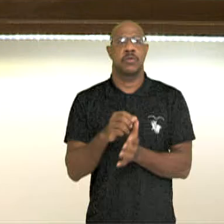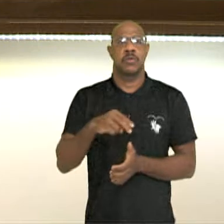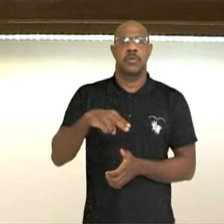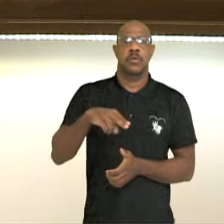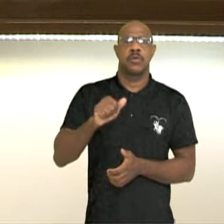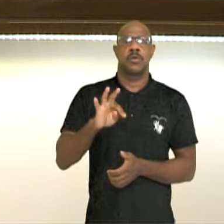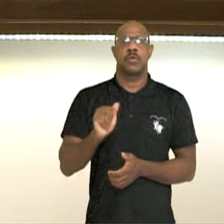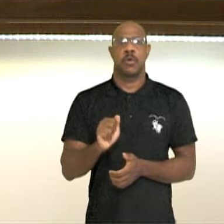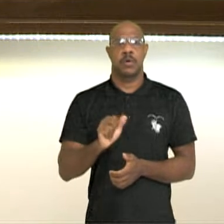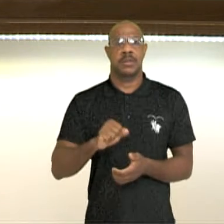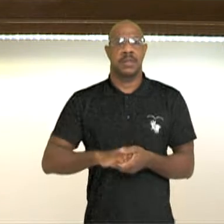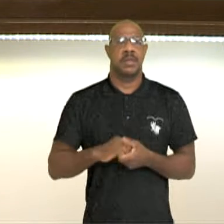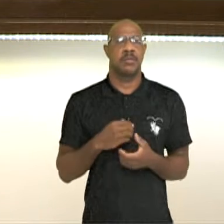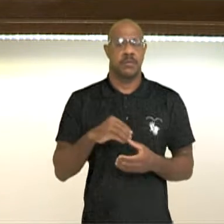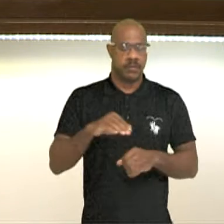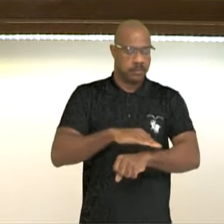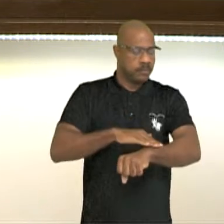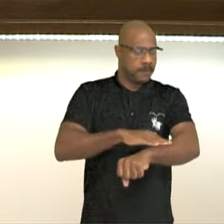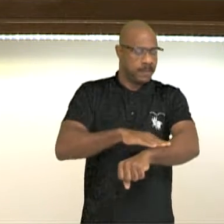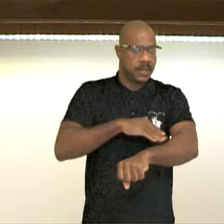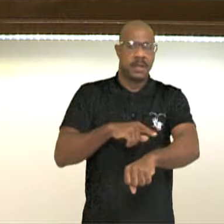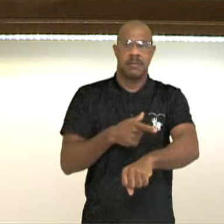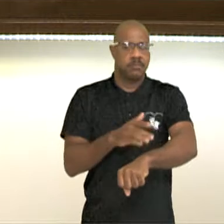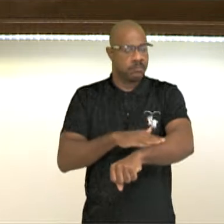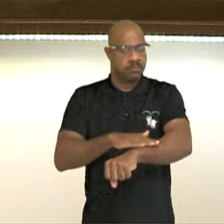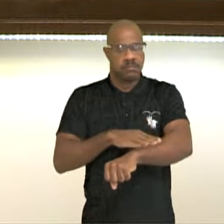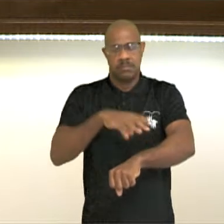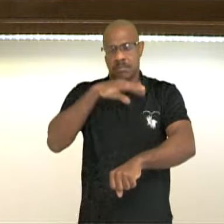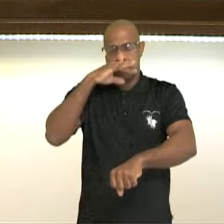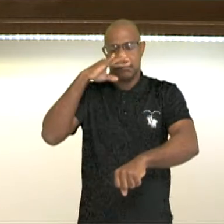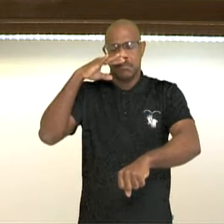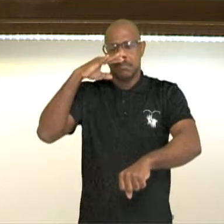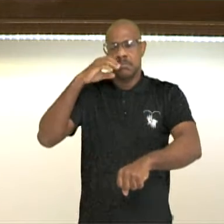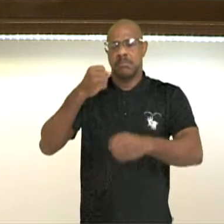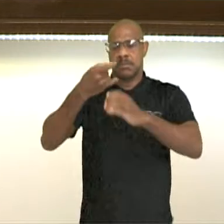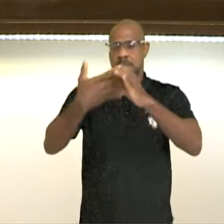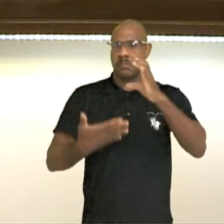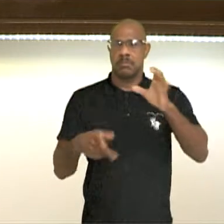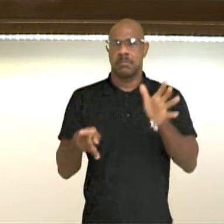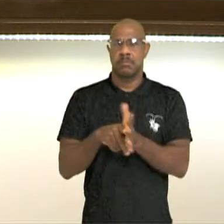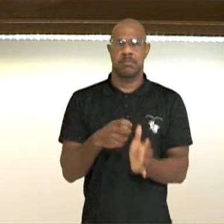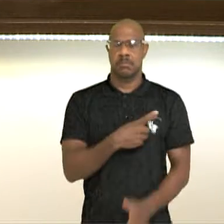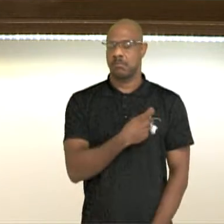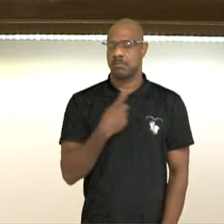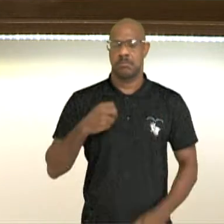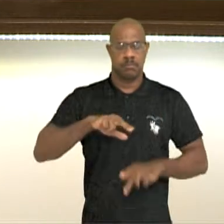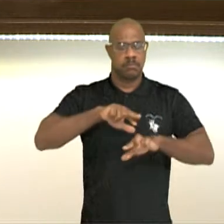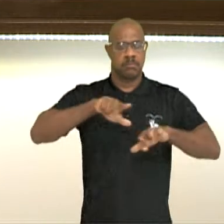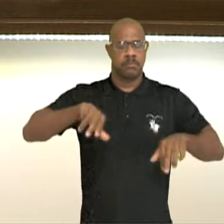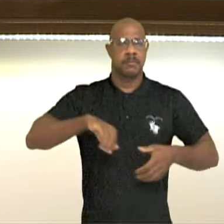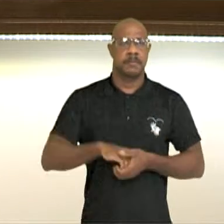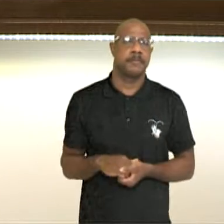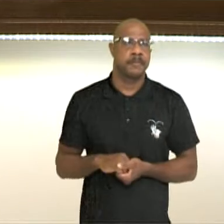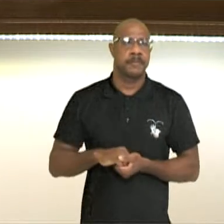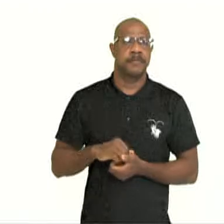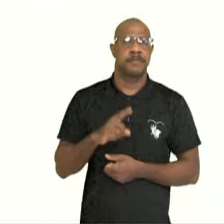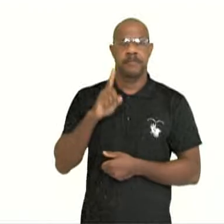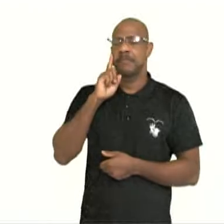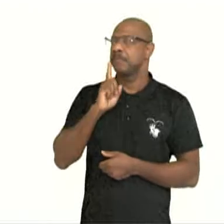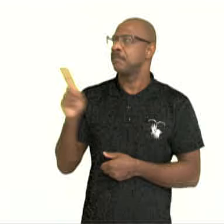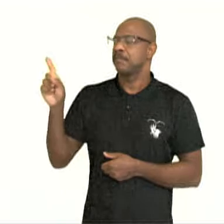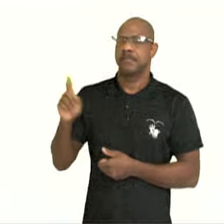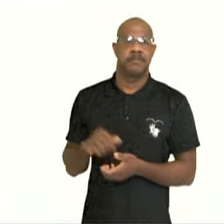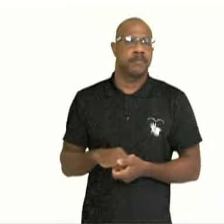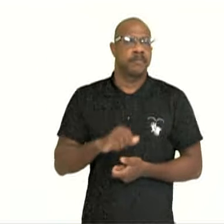volátil, uma fica na pele, a outra é aquela que vai dar o cheiro característico ao perfume, tá? Então, aqui nós temos nessa